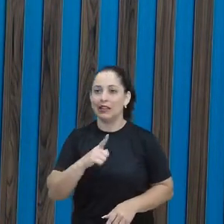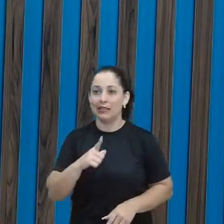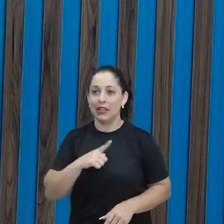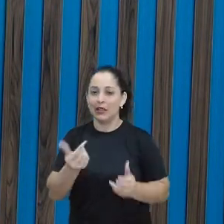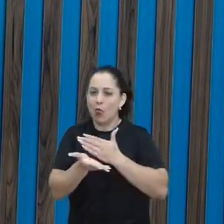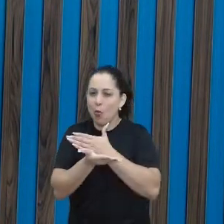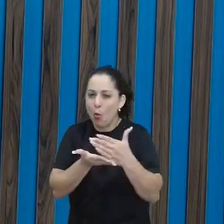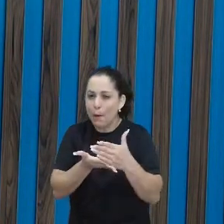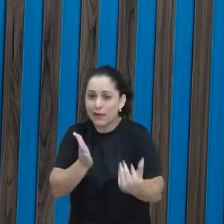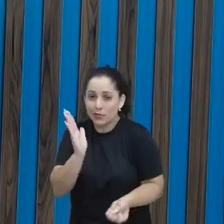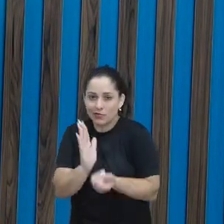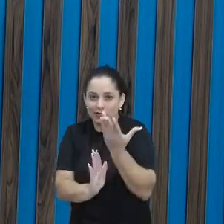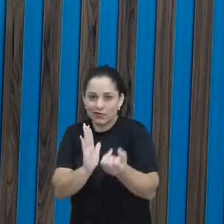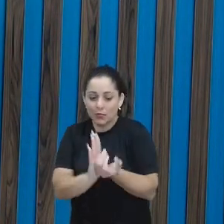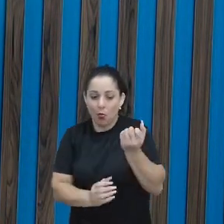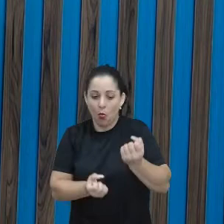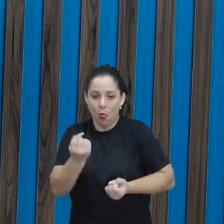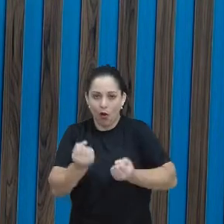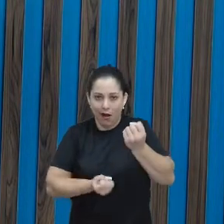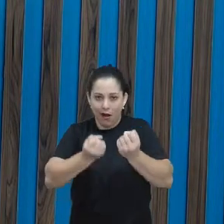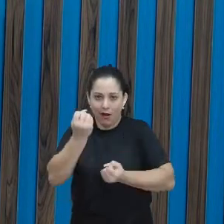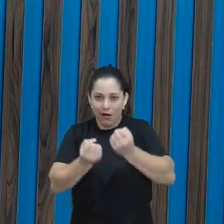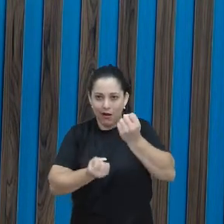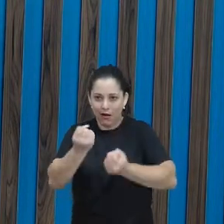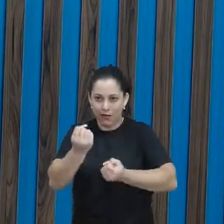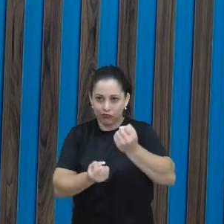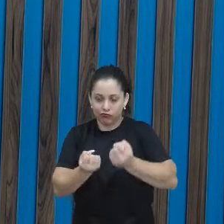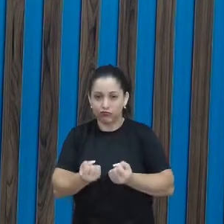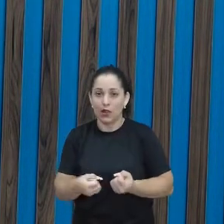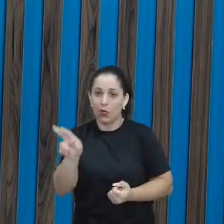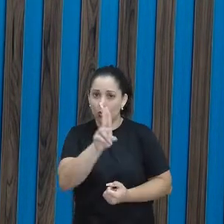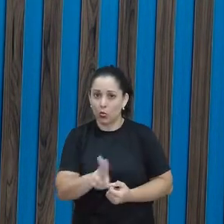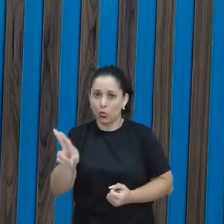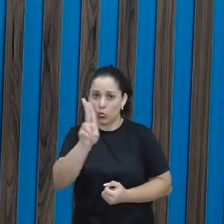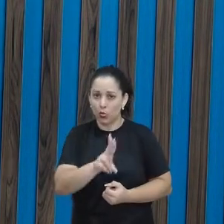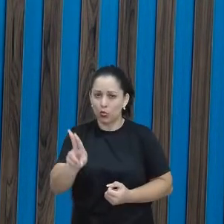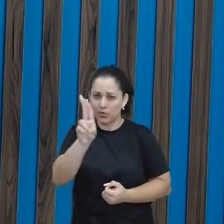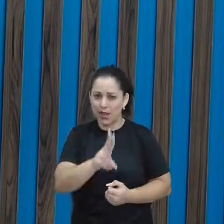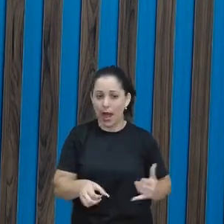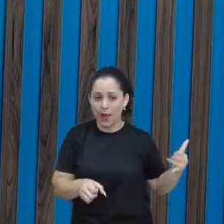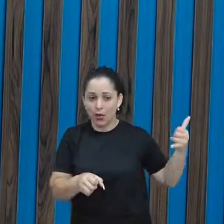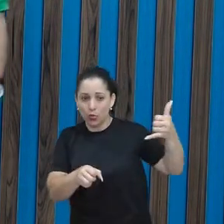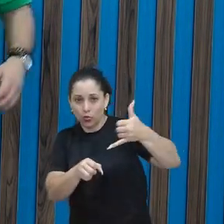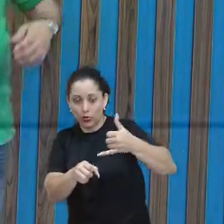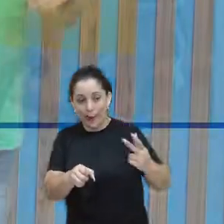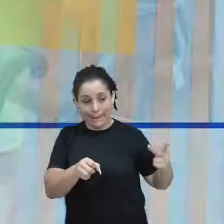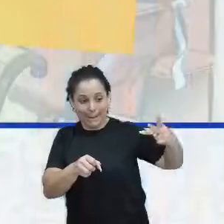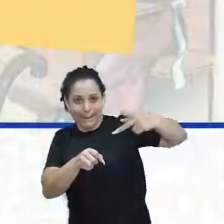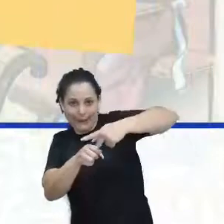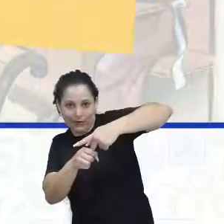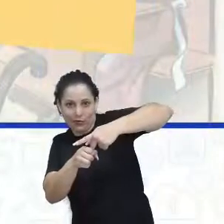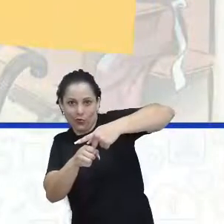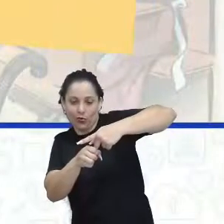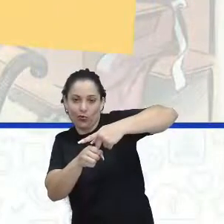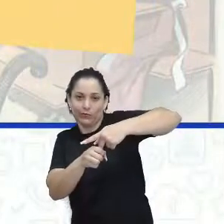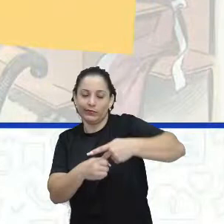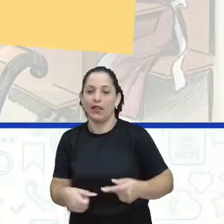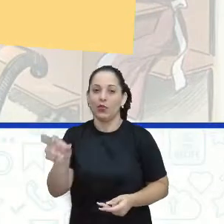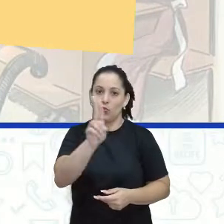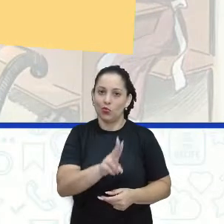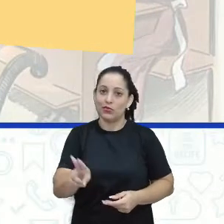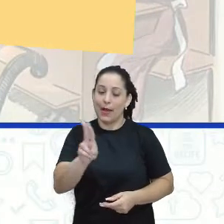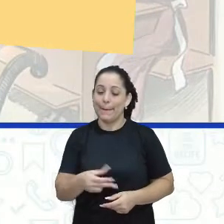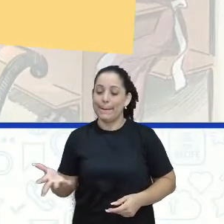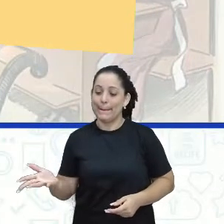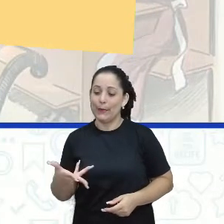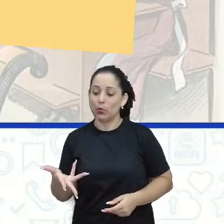veículos de motor de combustão, por exemplo, trouxe a necessidade de petróleo e borracha, além de metal, porque você tinha que